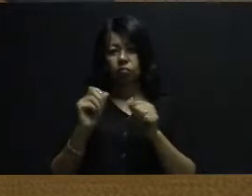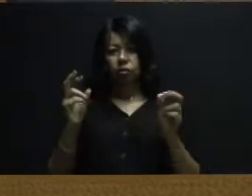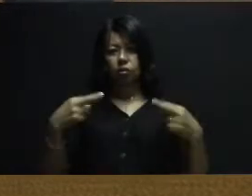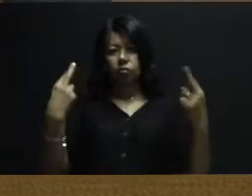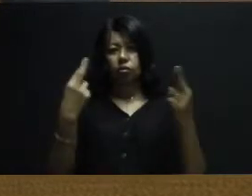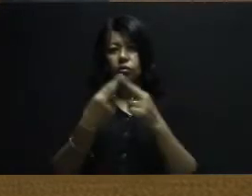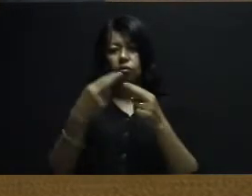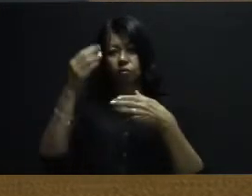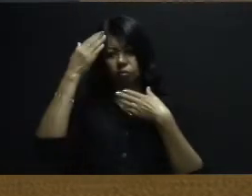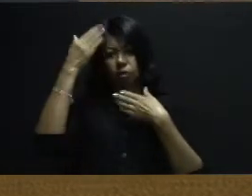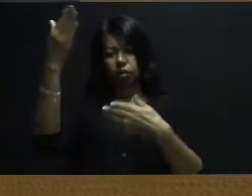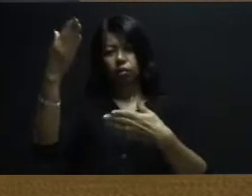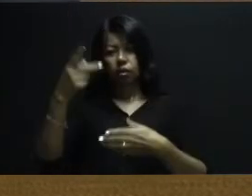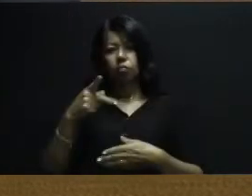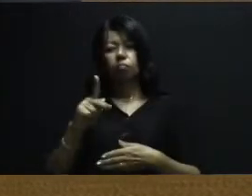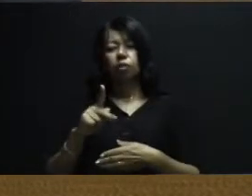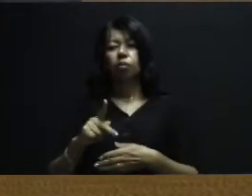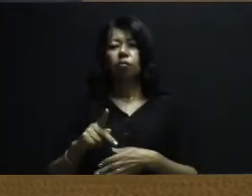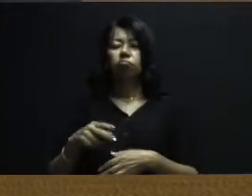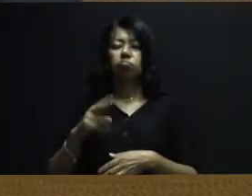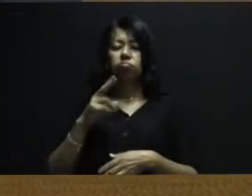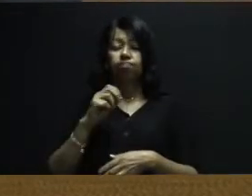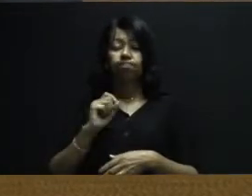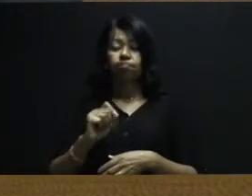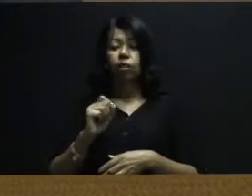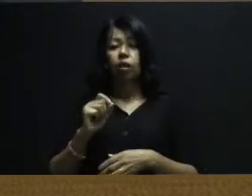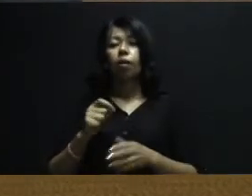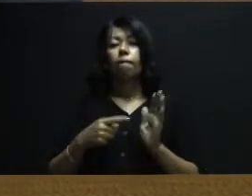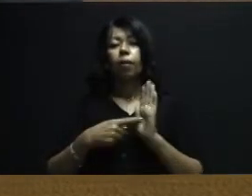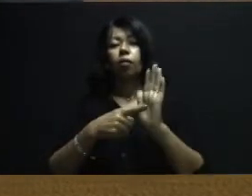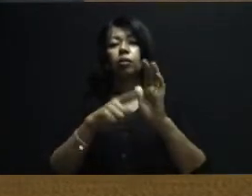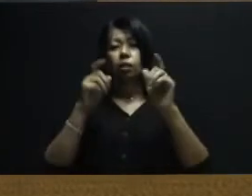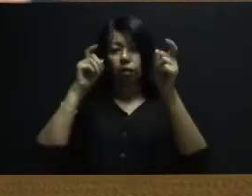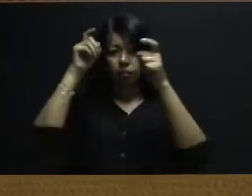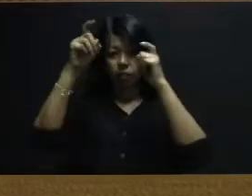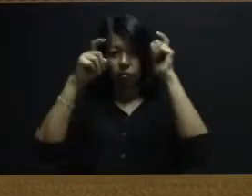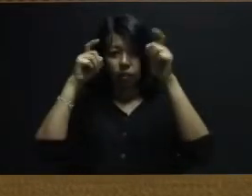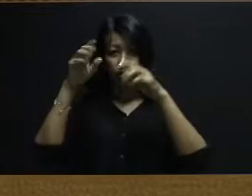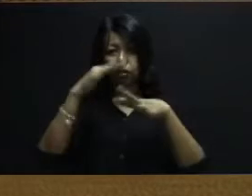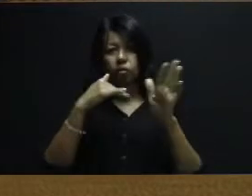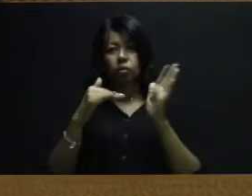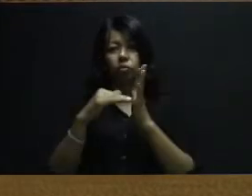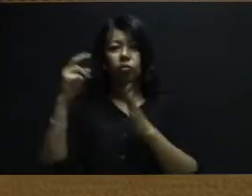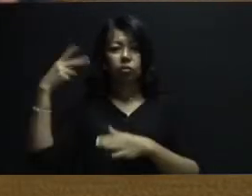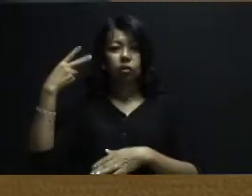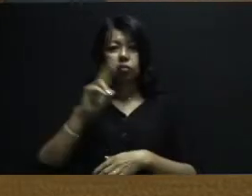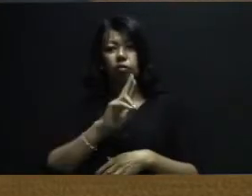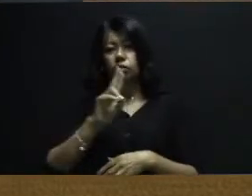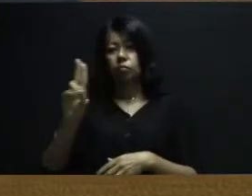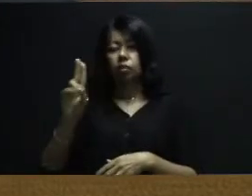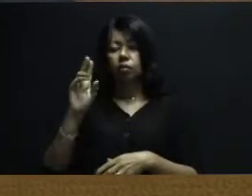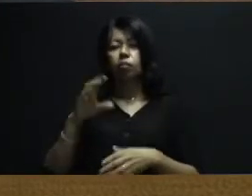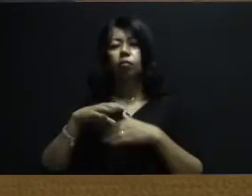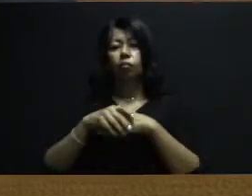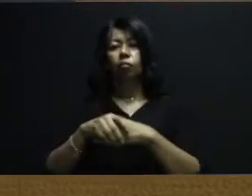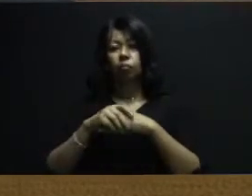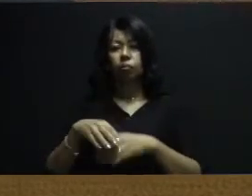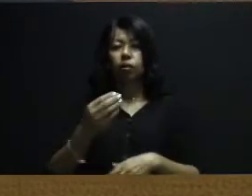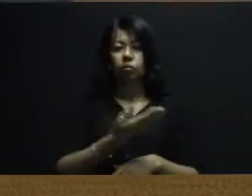pelo empenho, mostra a preocupação que todos os vereadores, em nome dele eu cumprimento todos os